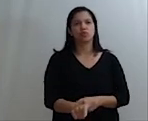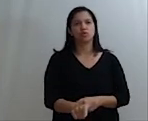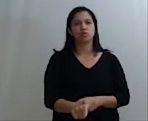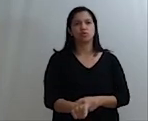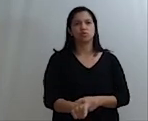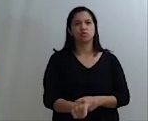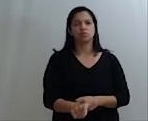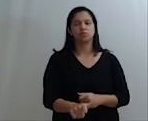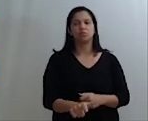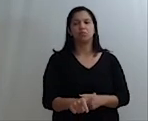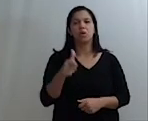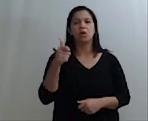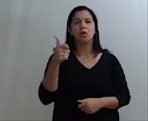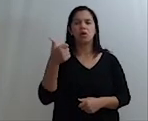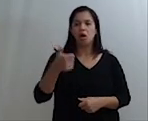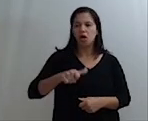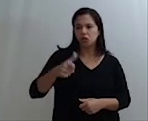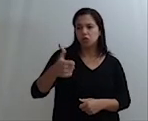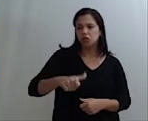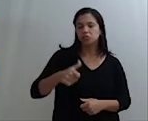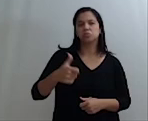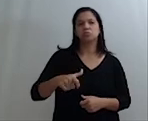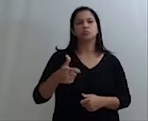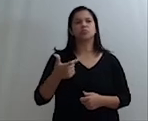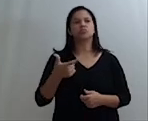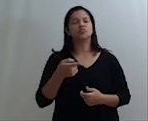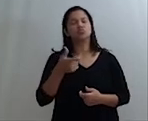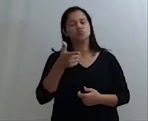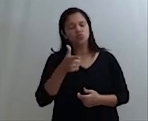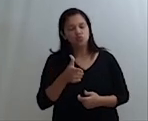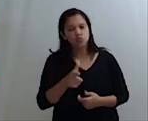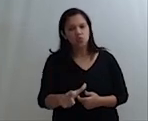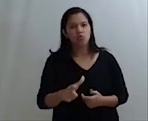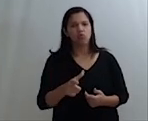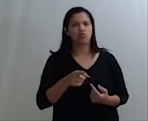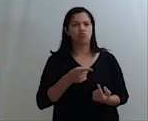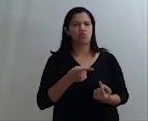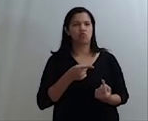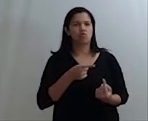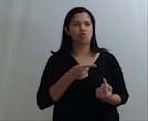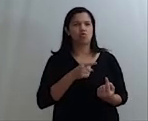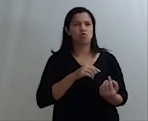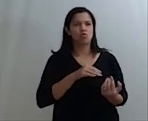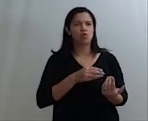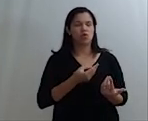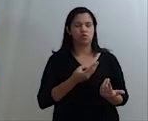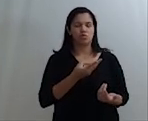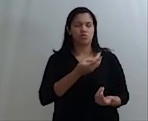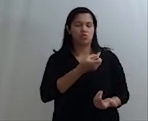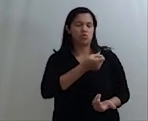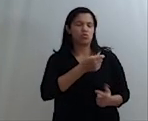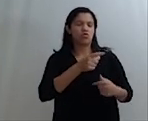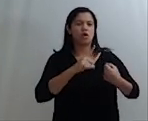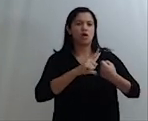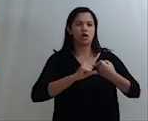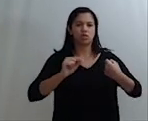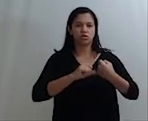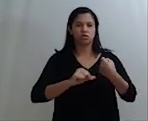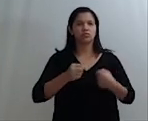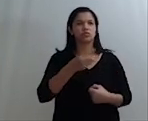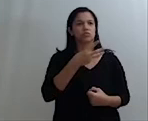analisar de acordo com o de acordo com as disposições do artigo 316 parágrafo único do